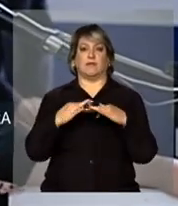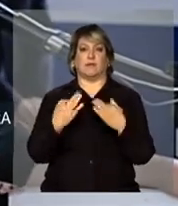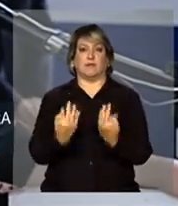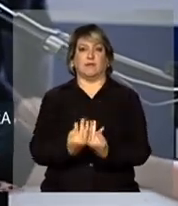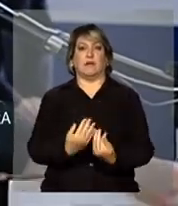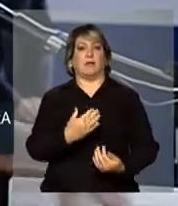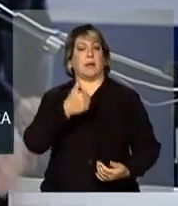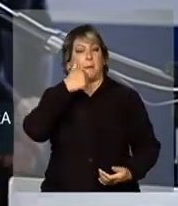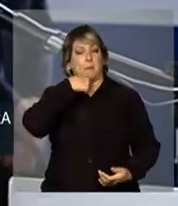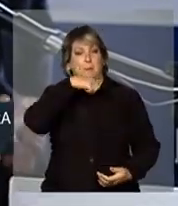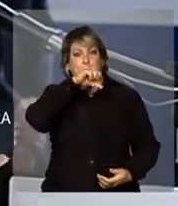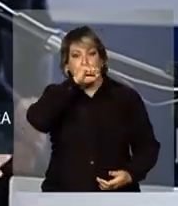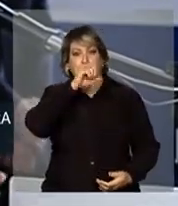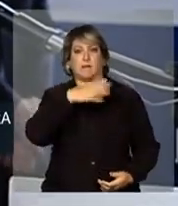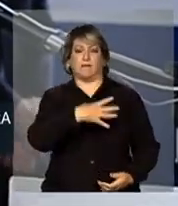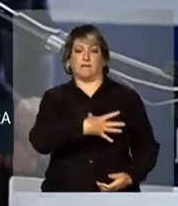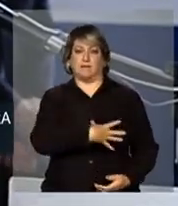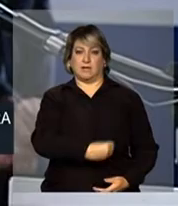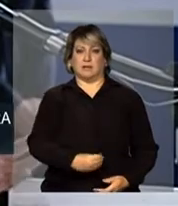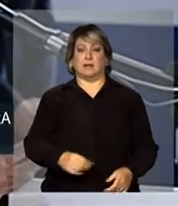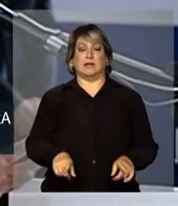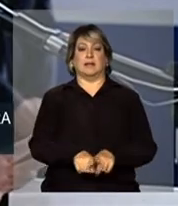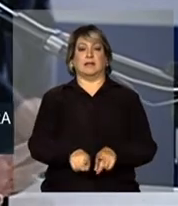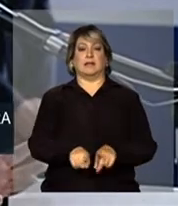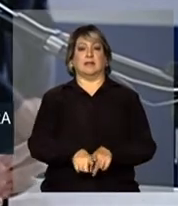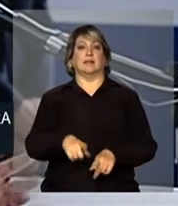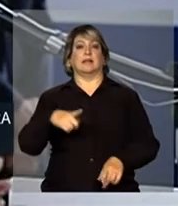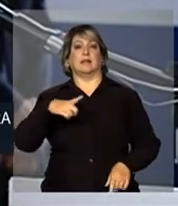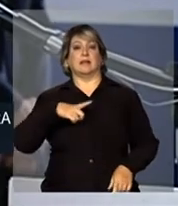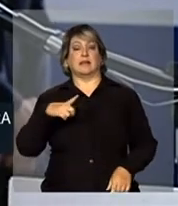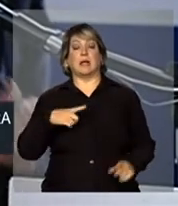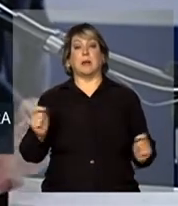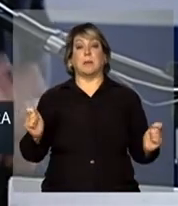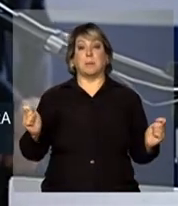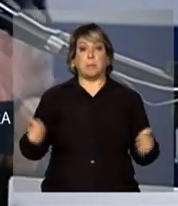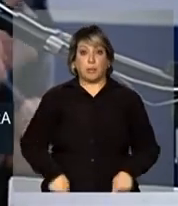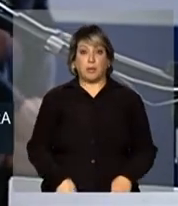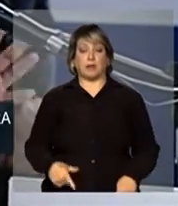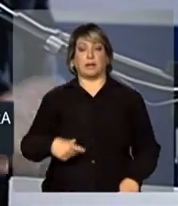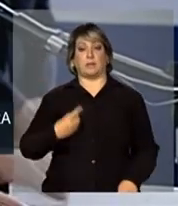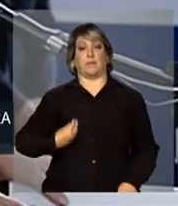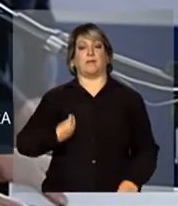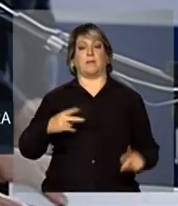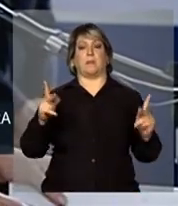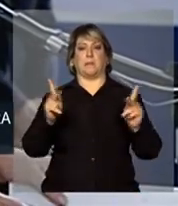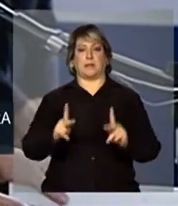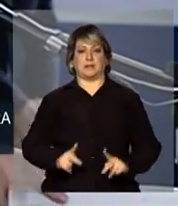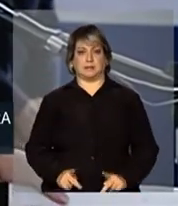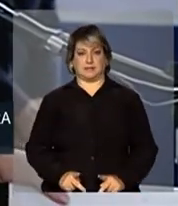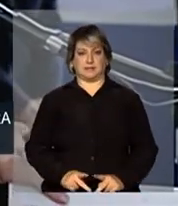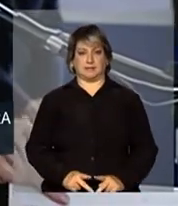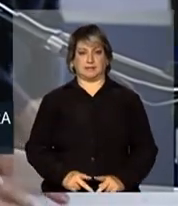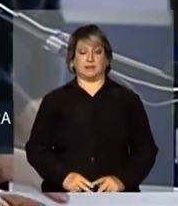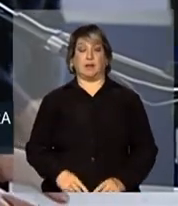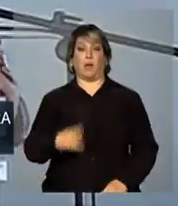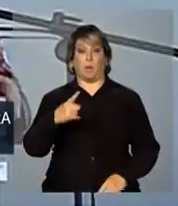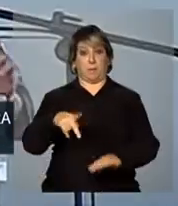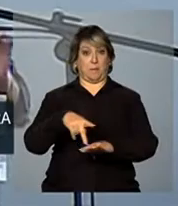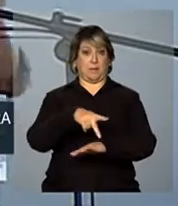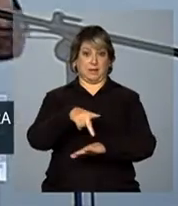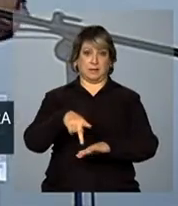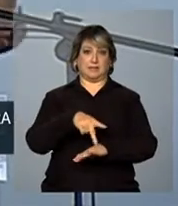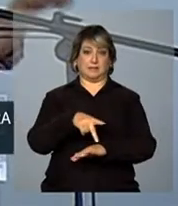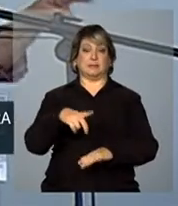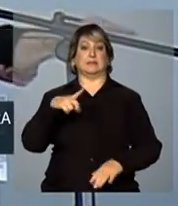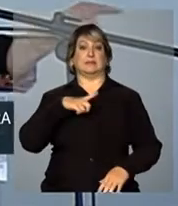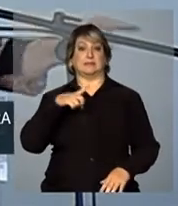filhos têm a possibilidade de ter uma vida em paz. Um país